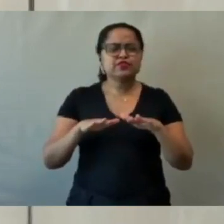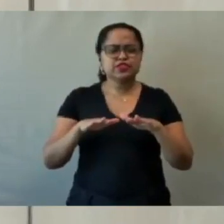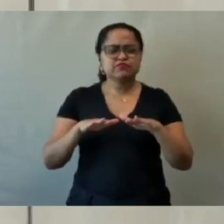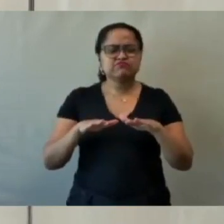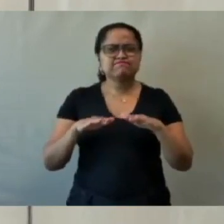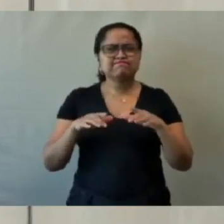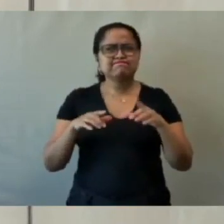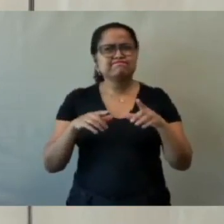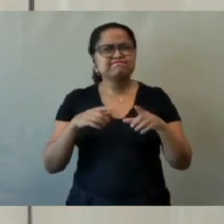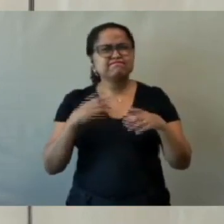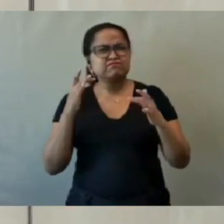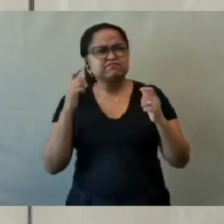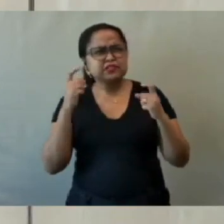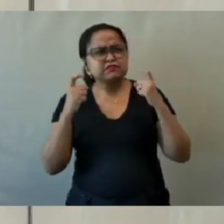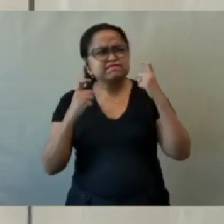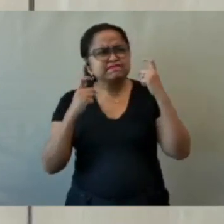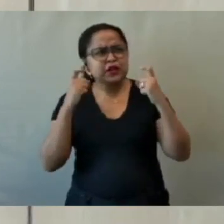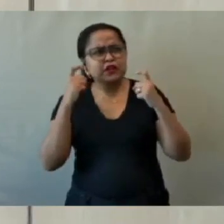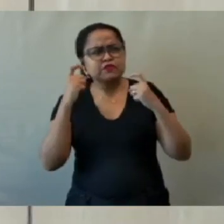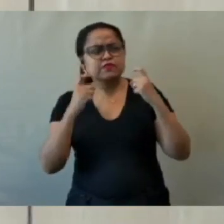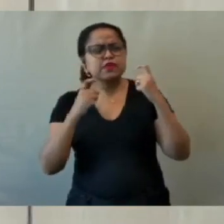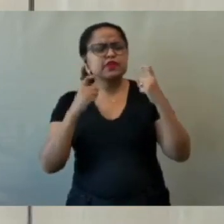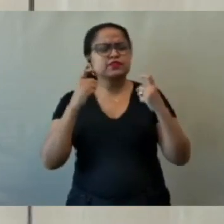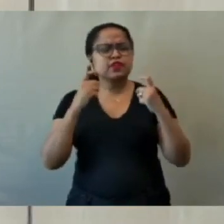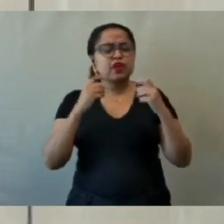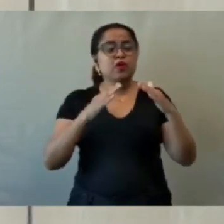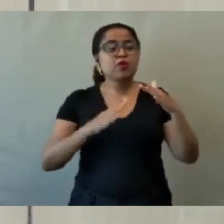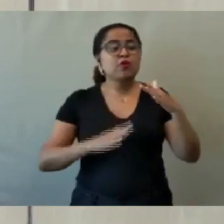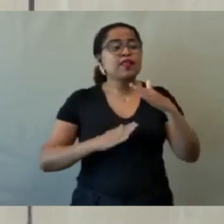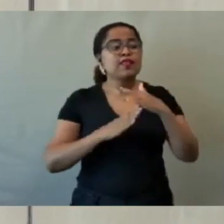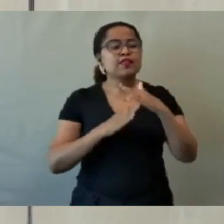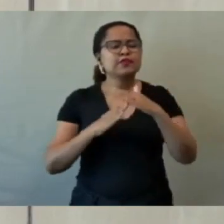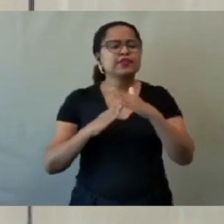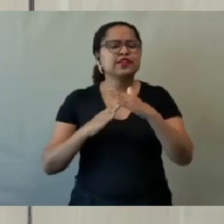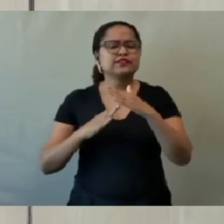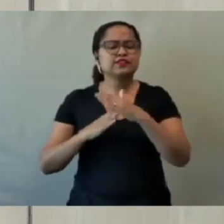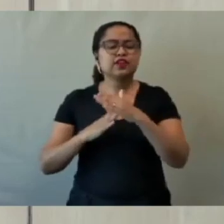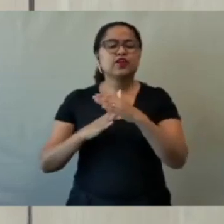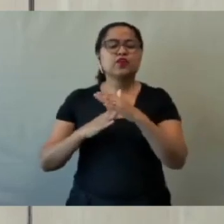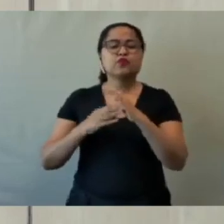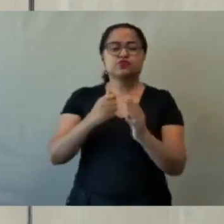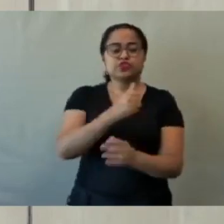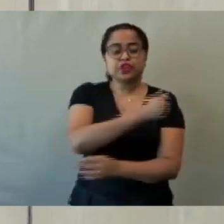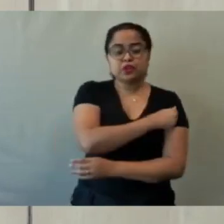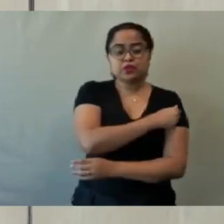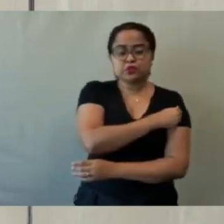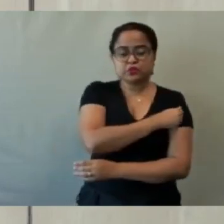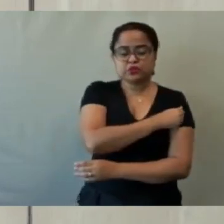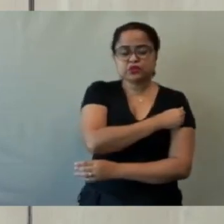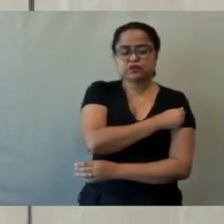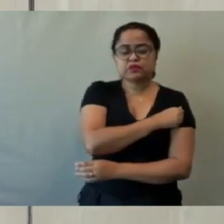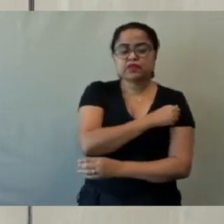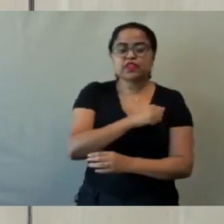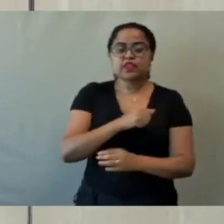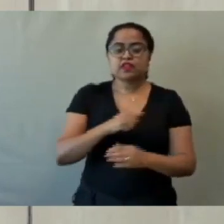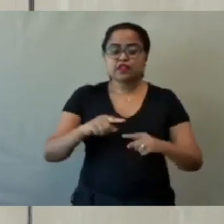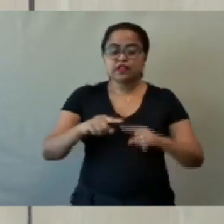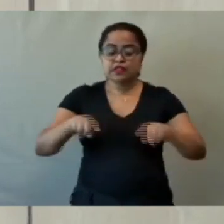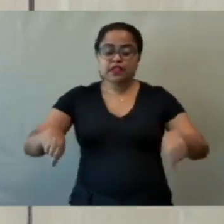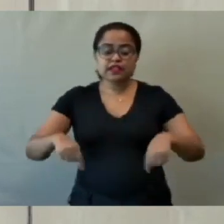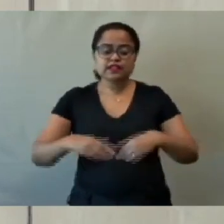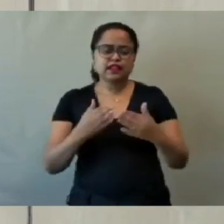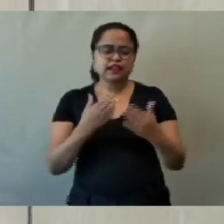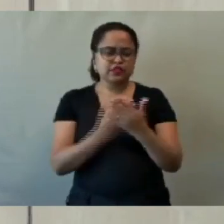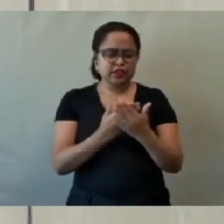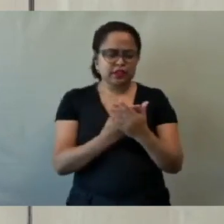preocupação com a limitação de alunos em sala de aula, mas, no projeto, a gente busca